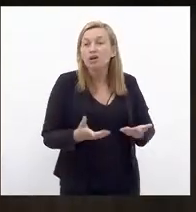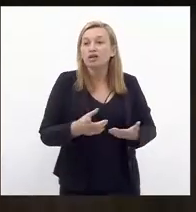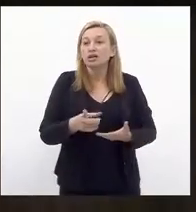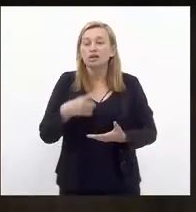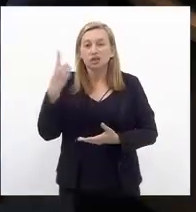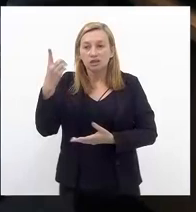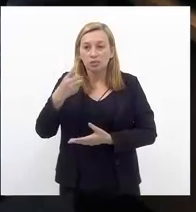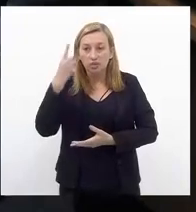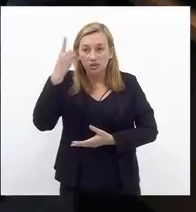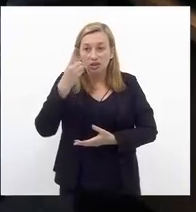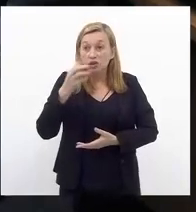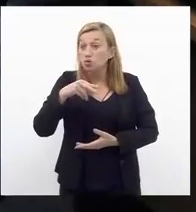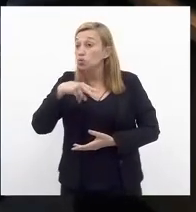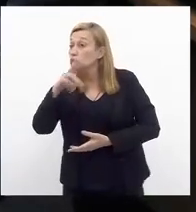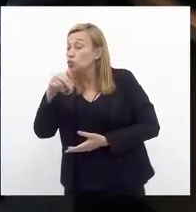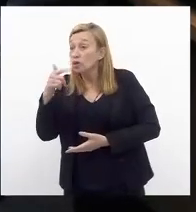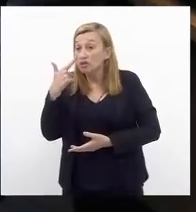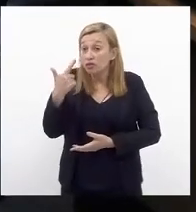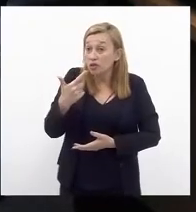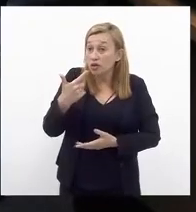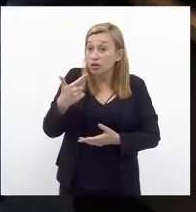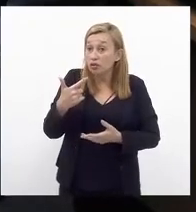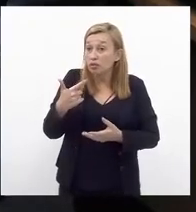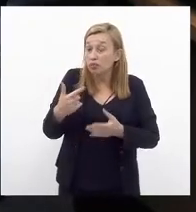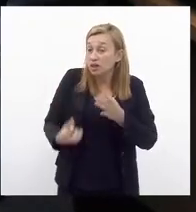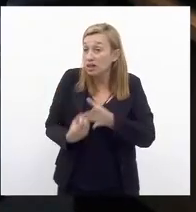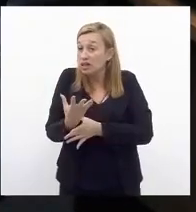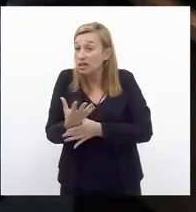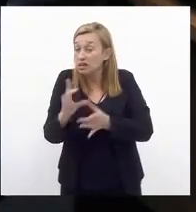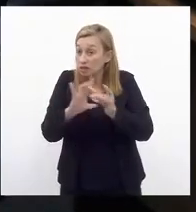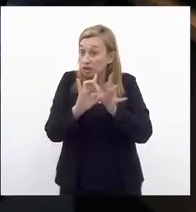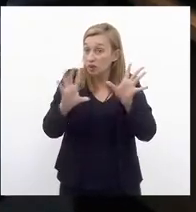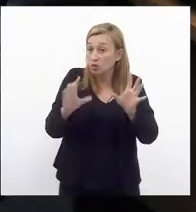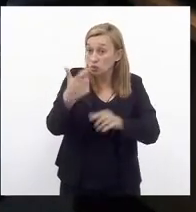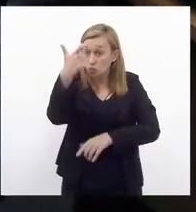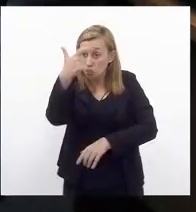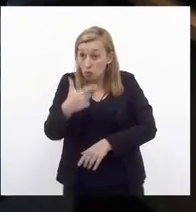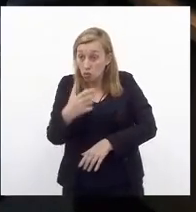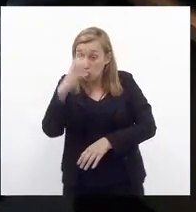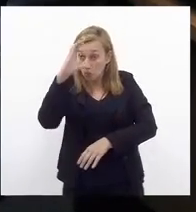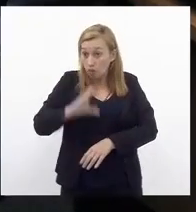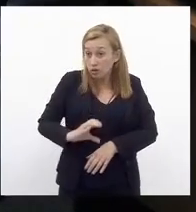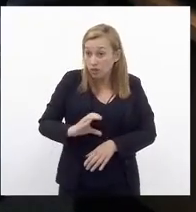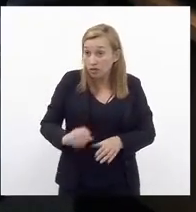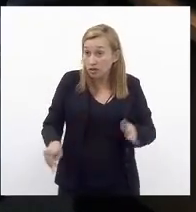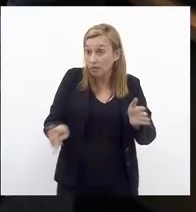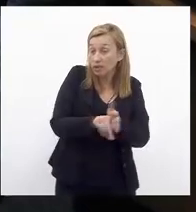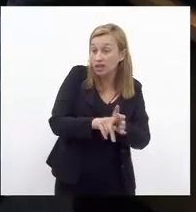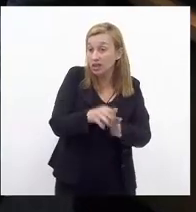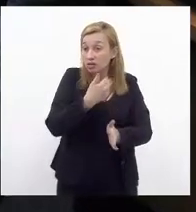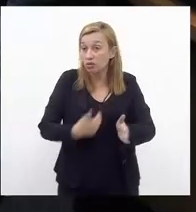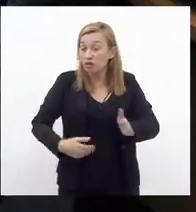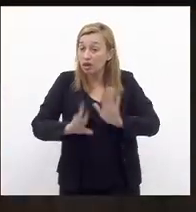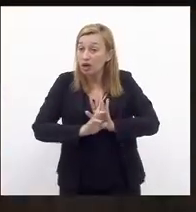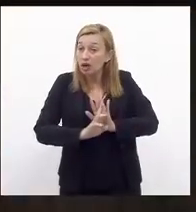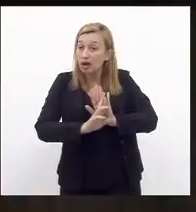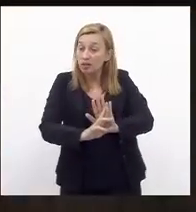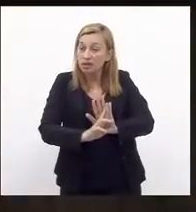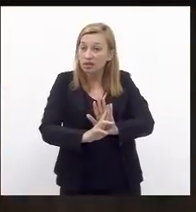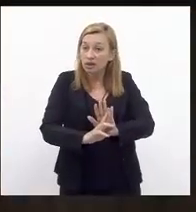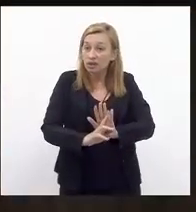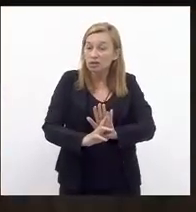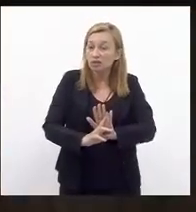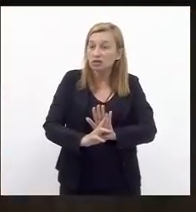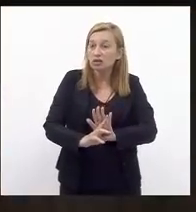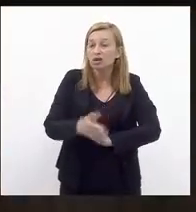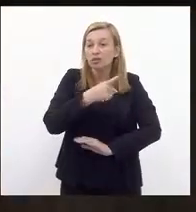Parlamento nunca tenha visto uma construção tão democrática e um comportamento por parte do governo aqui representados na figura